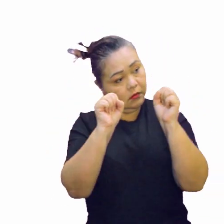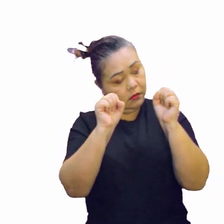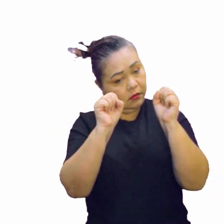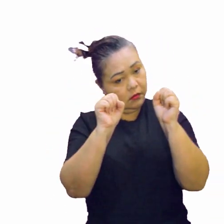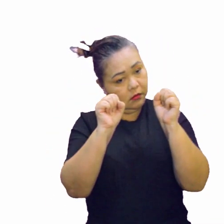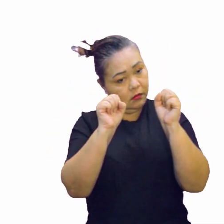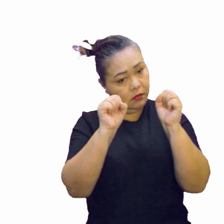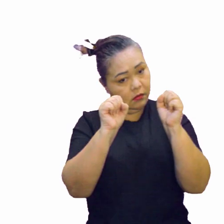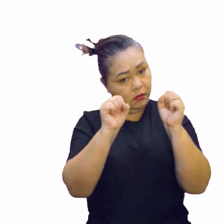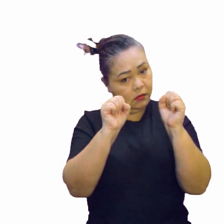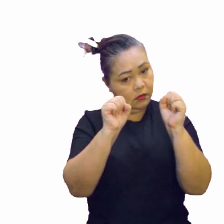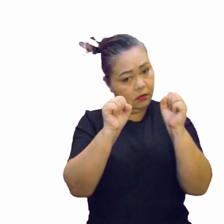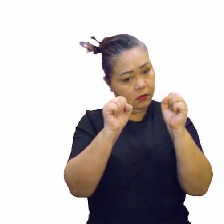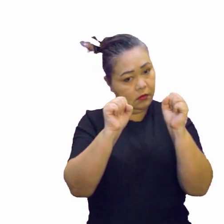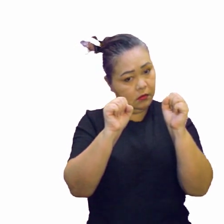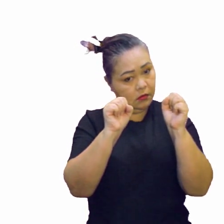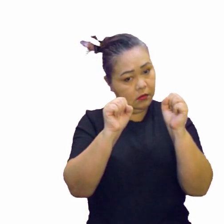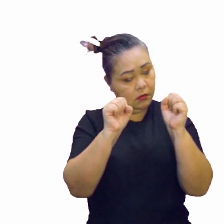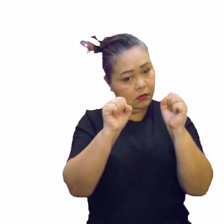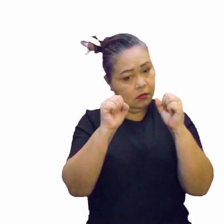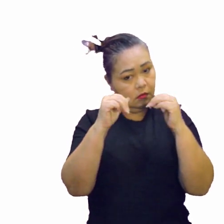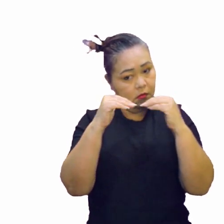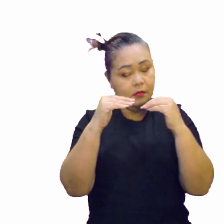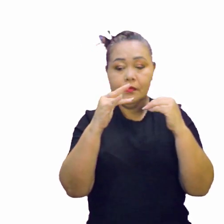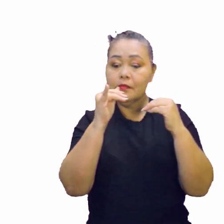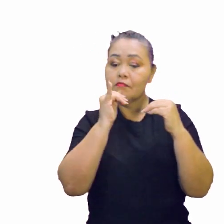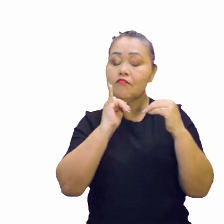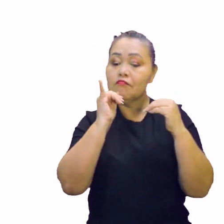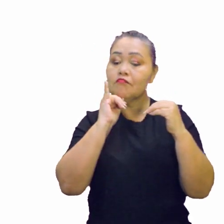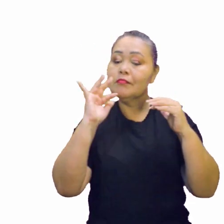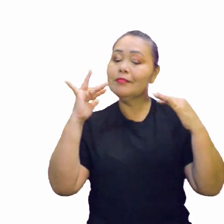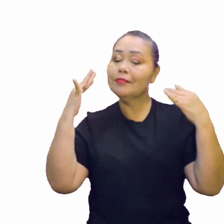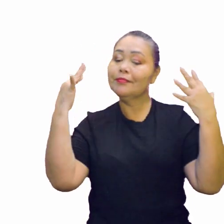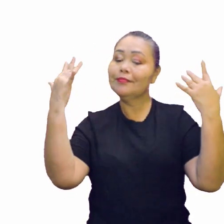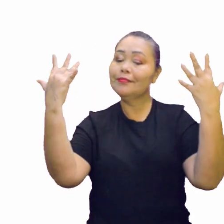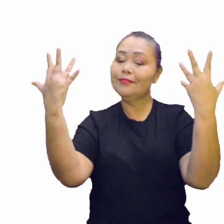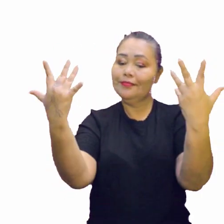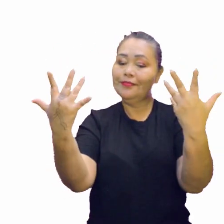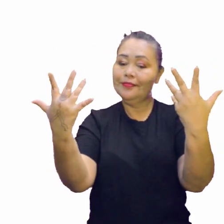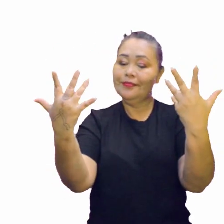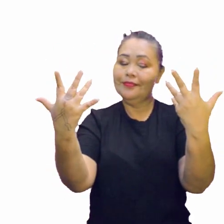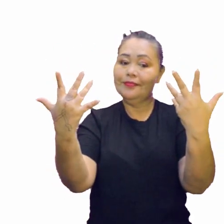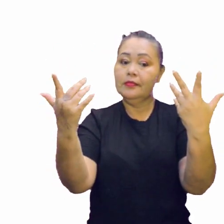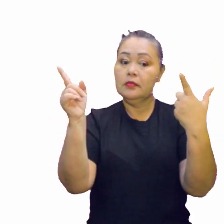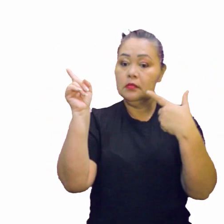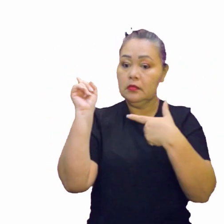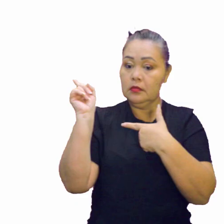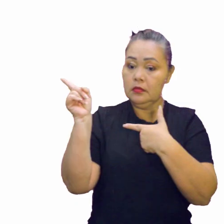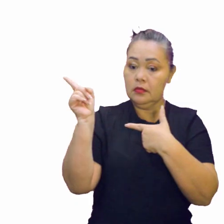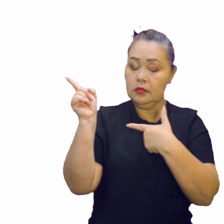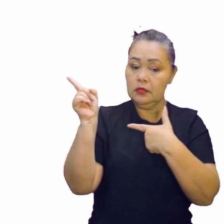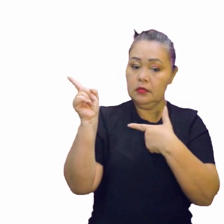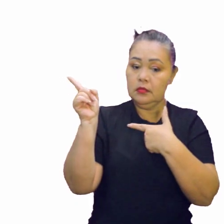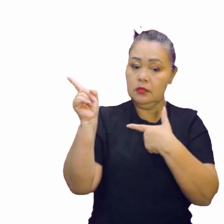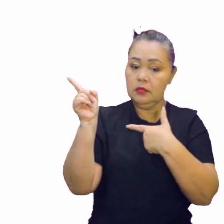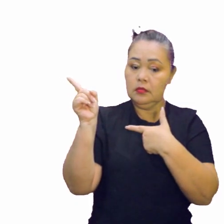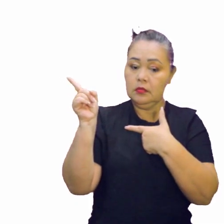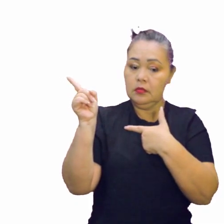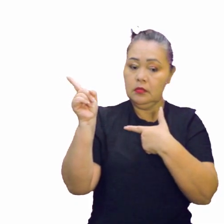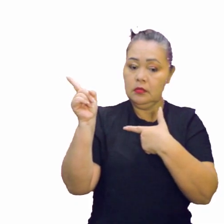radicular dos exemplares florestais. Isso diz a